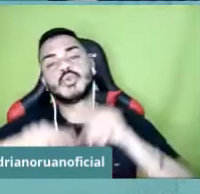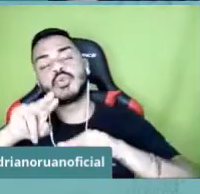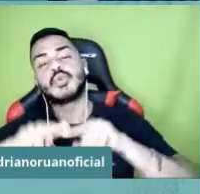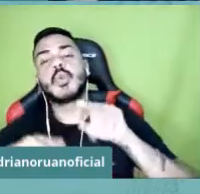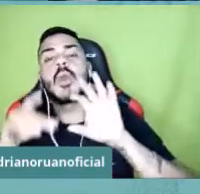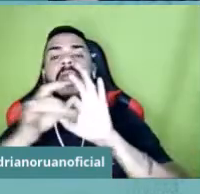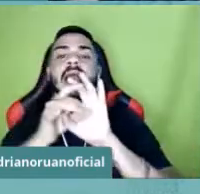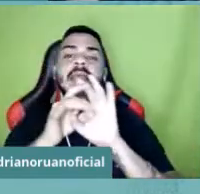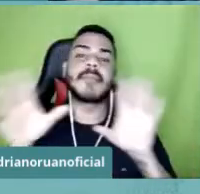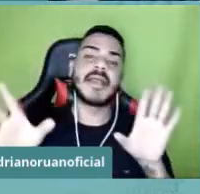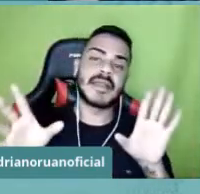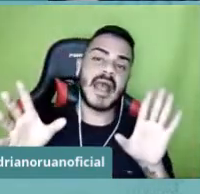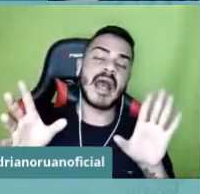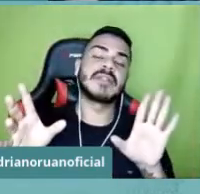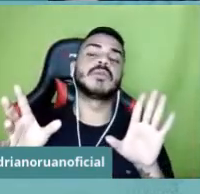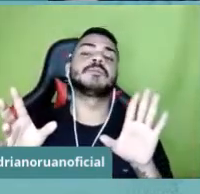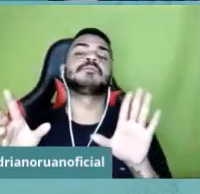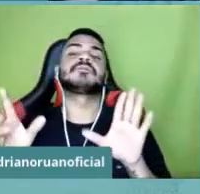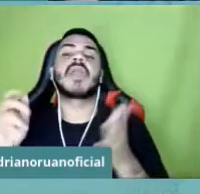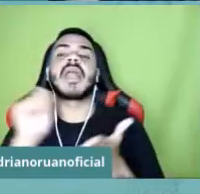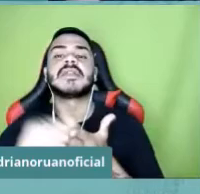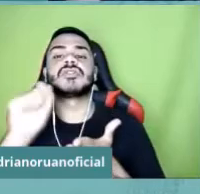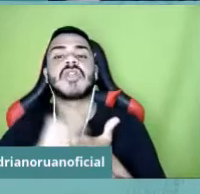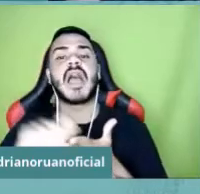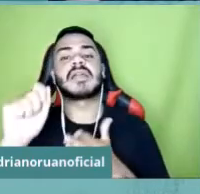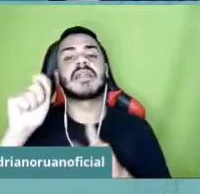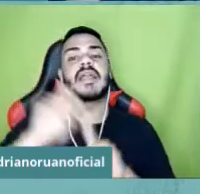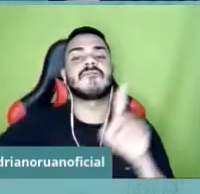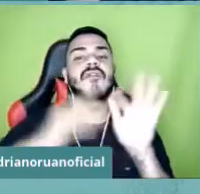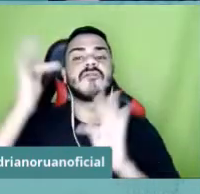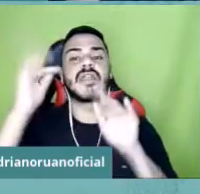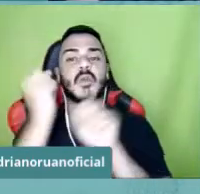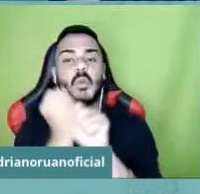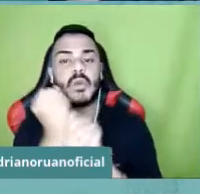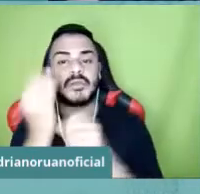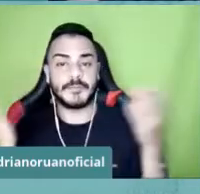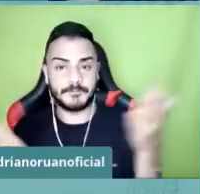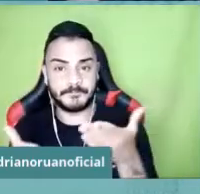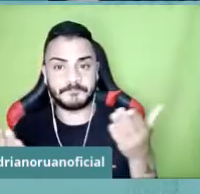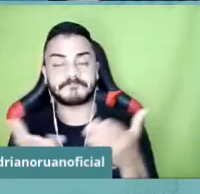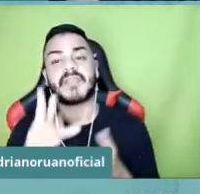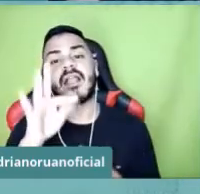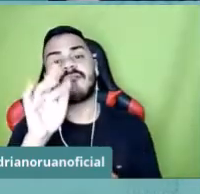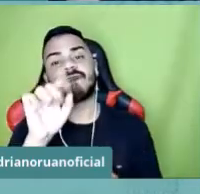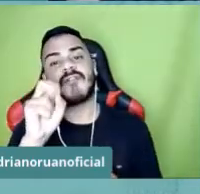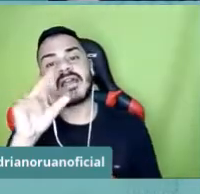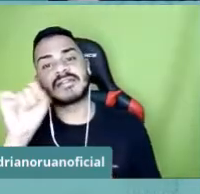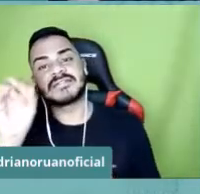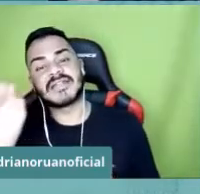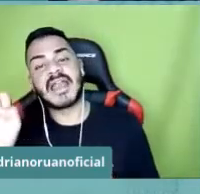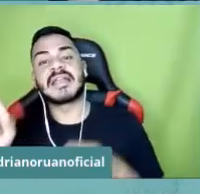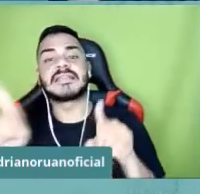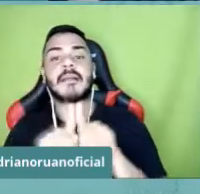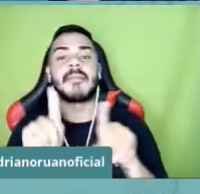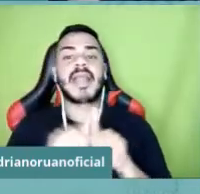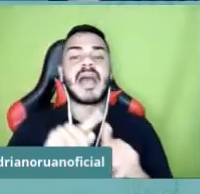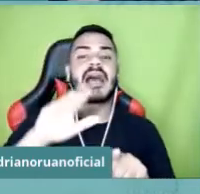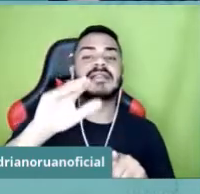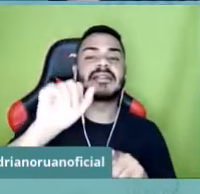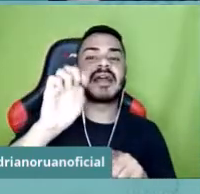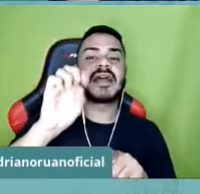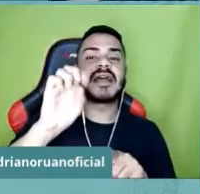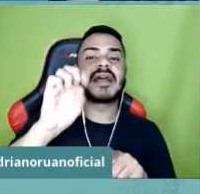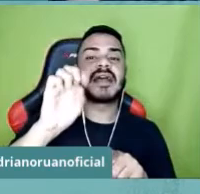liberada, registrada em fevereiro desse ano, com a vacina da Pfizer. A da AstraZeneca também a